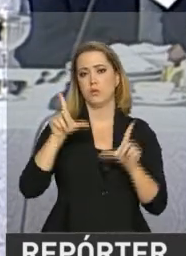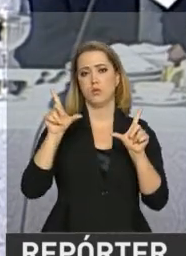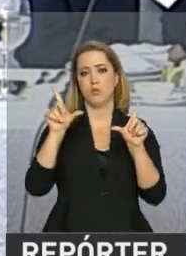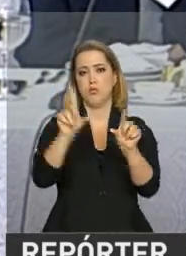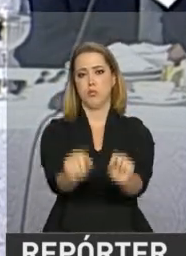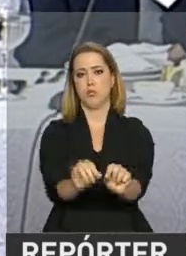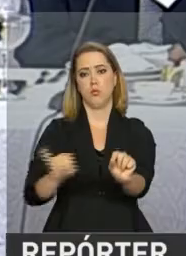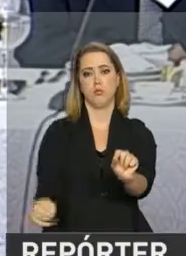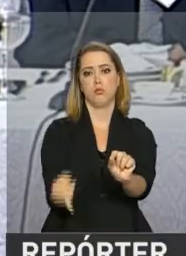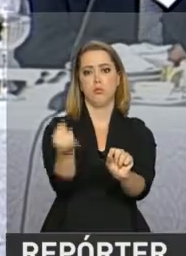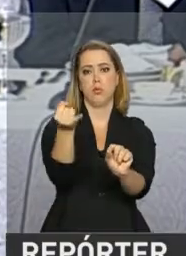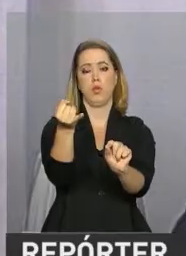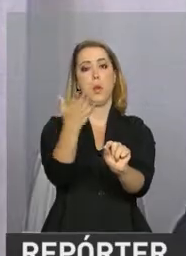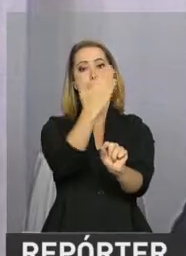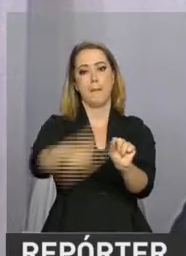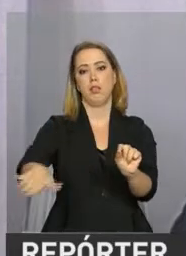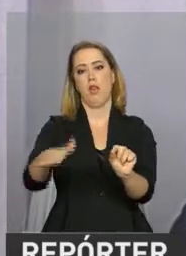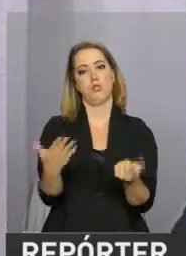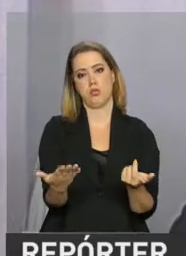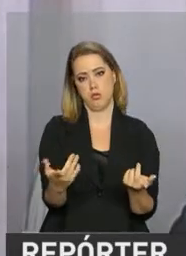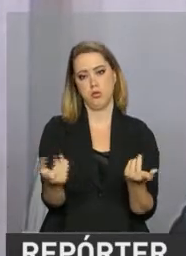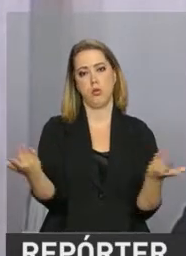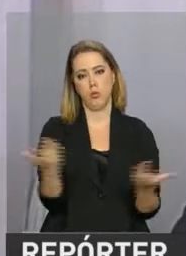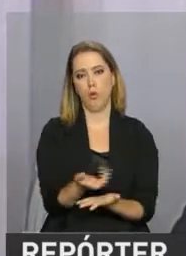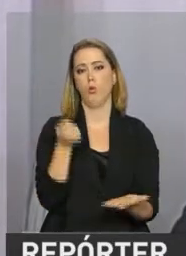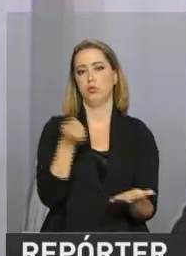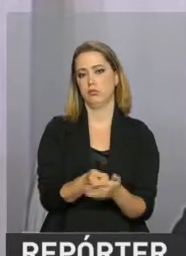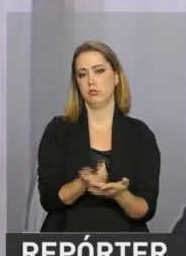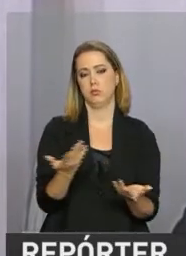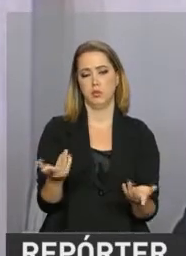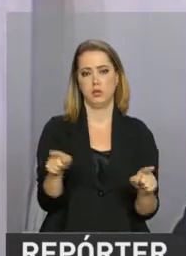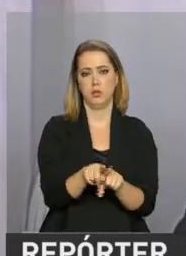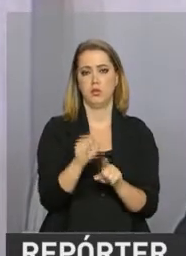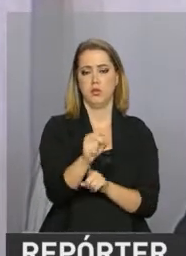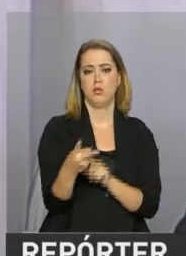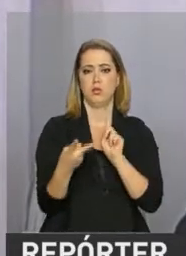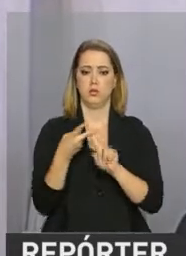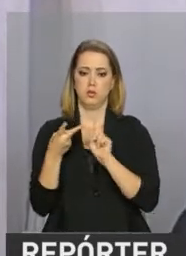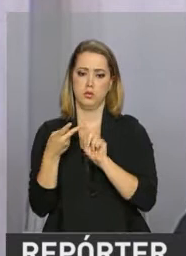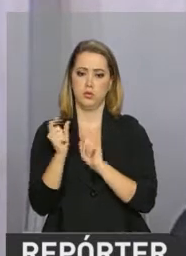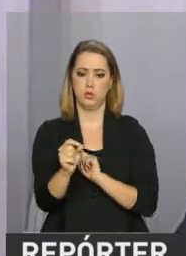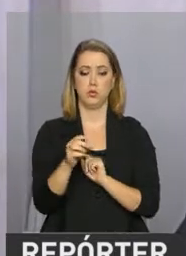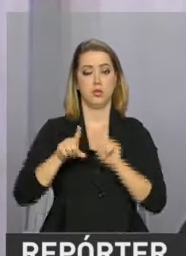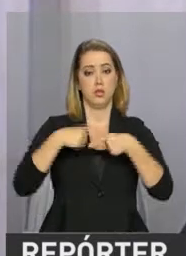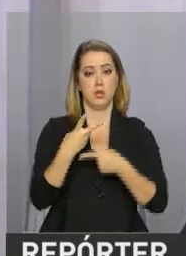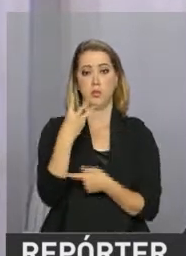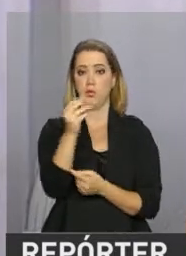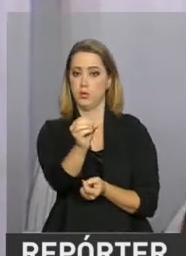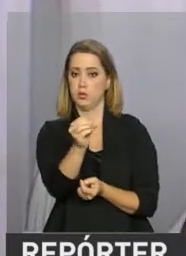de mais da metade do que hoje se cobra e segundo lugar 30 dias após